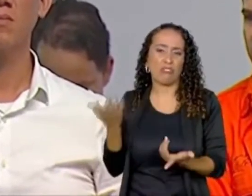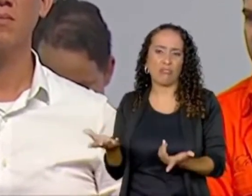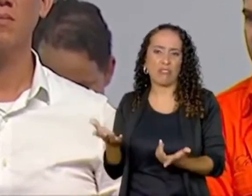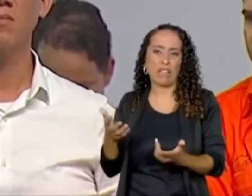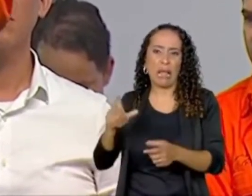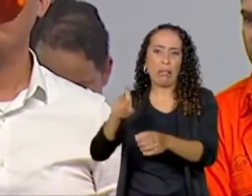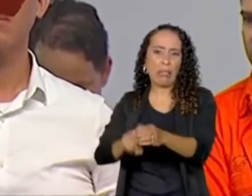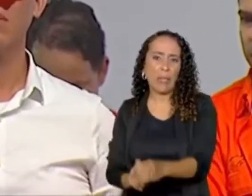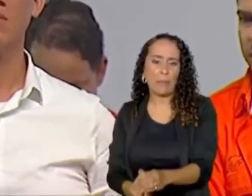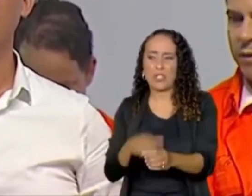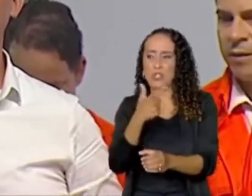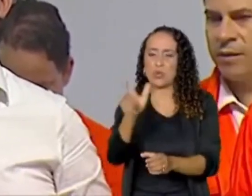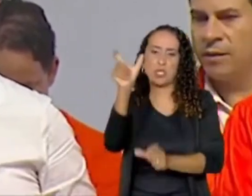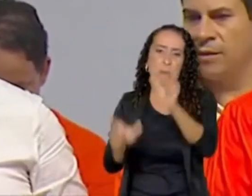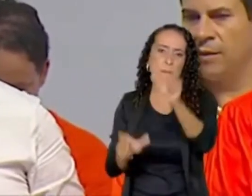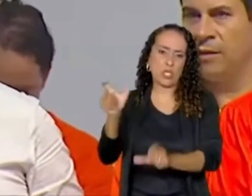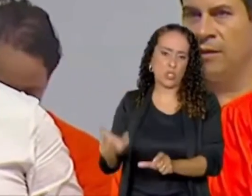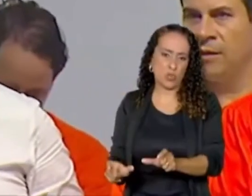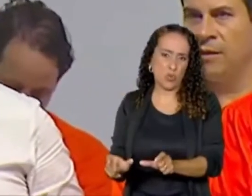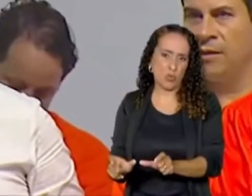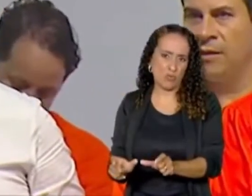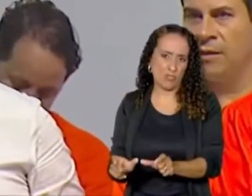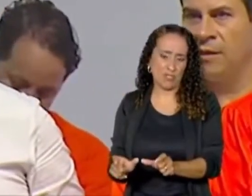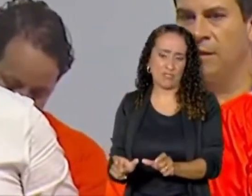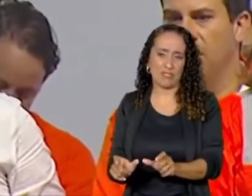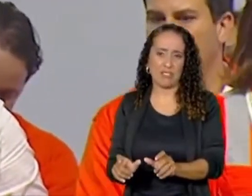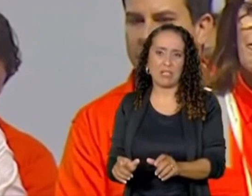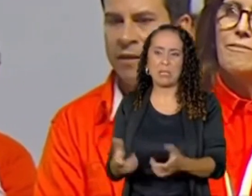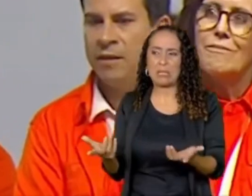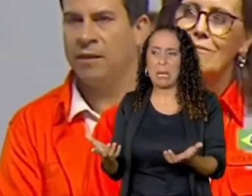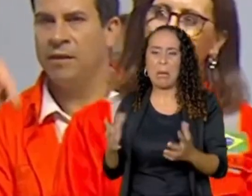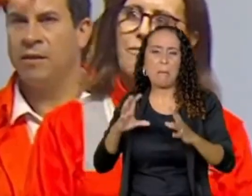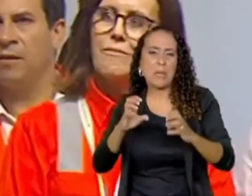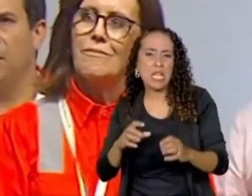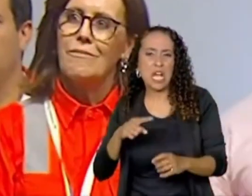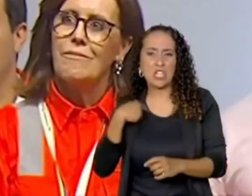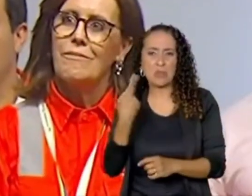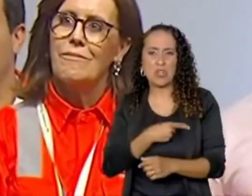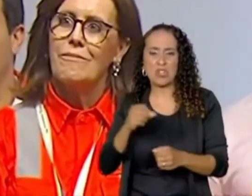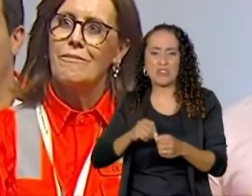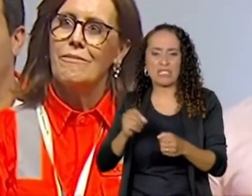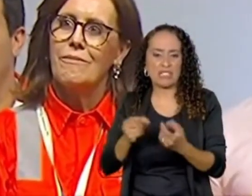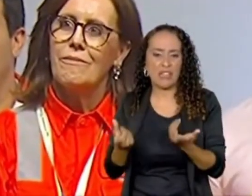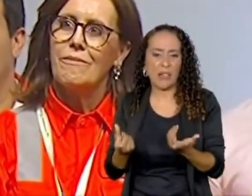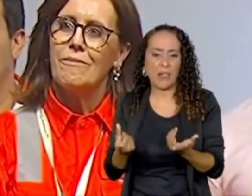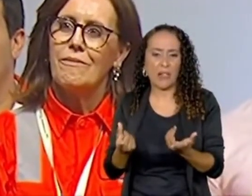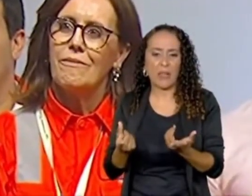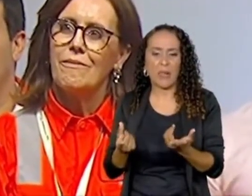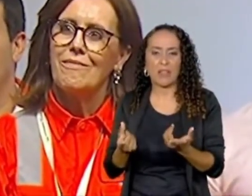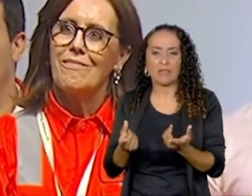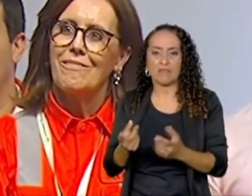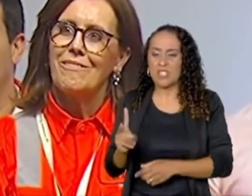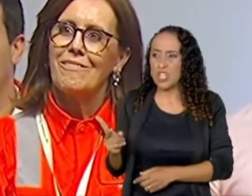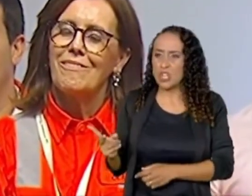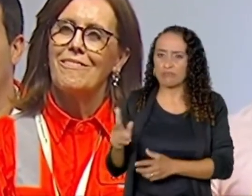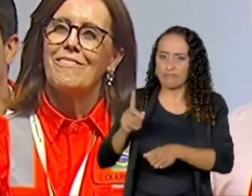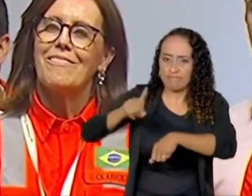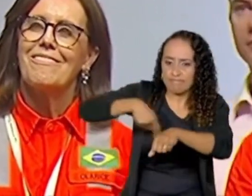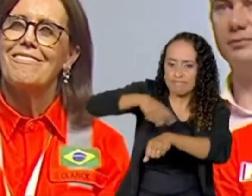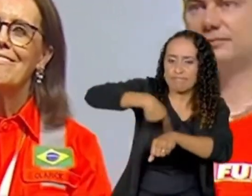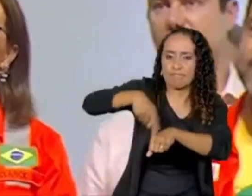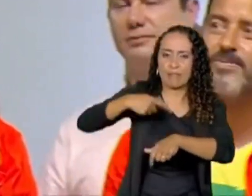de umas pessoas que agora, Jean Paul, estão brigando para que a gente faça desoneração das horas extras.